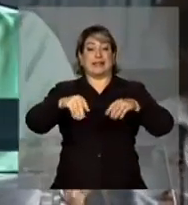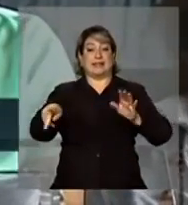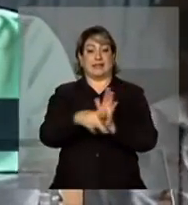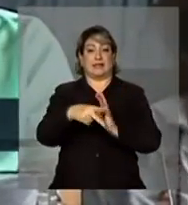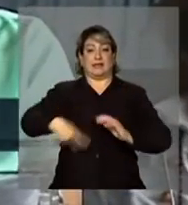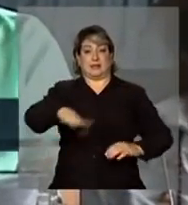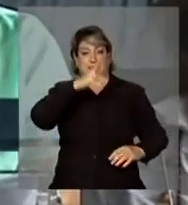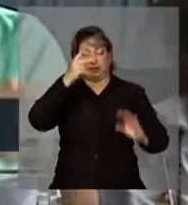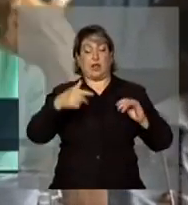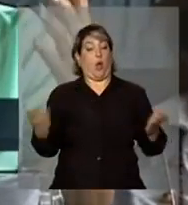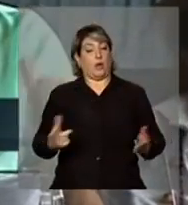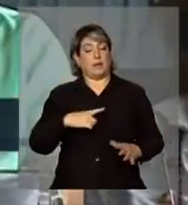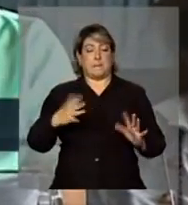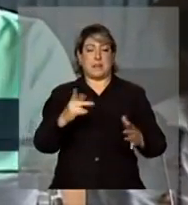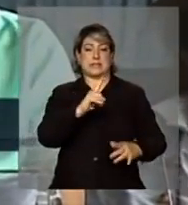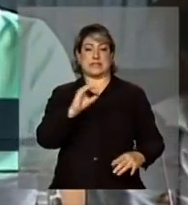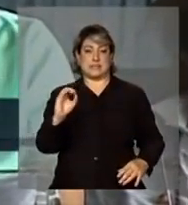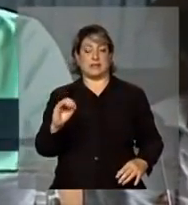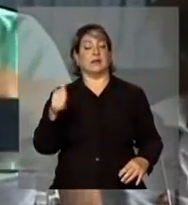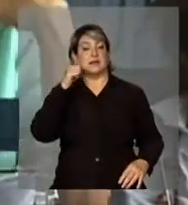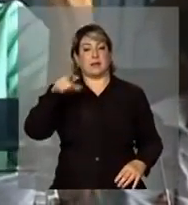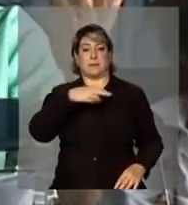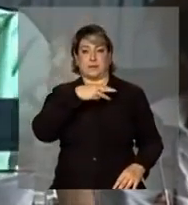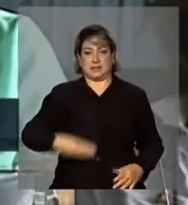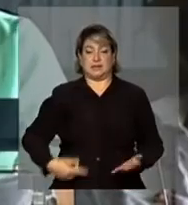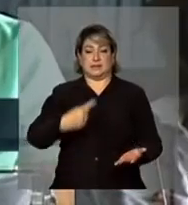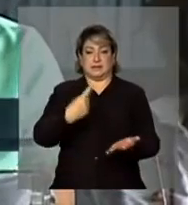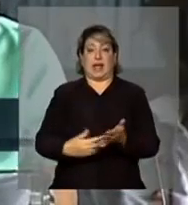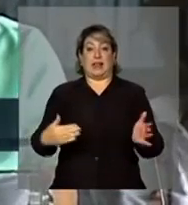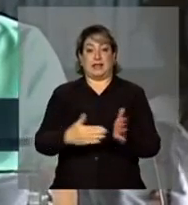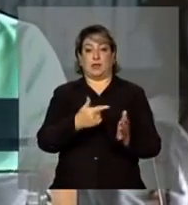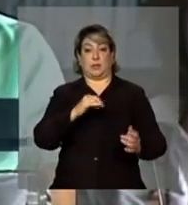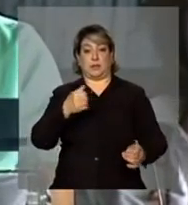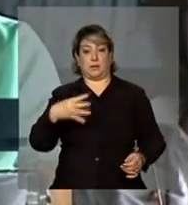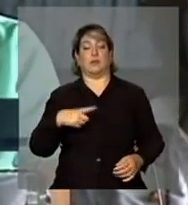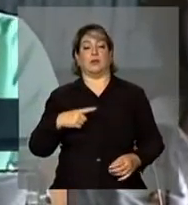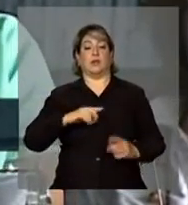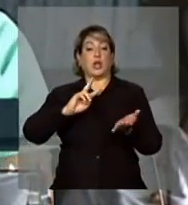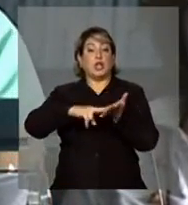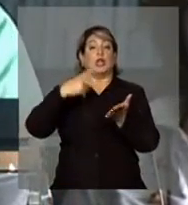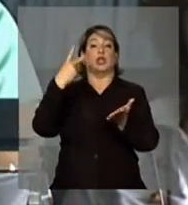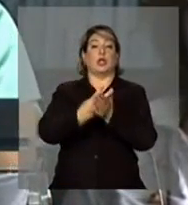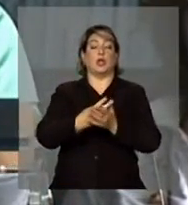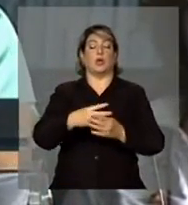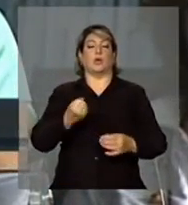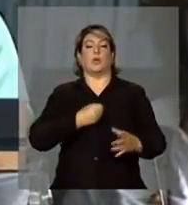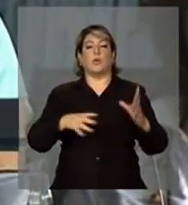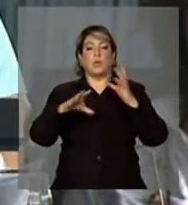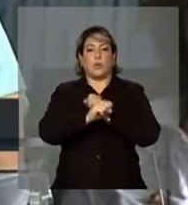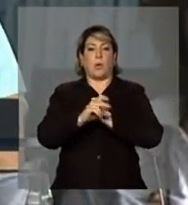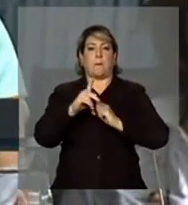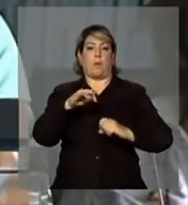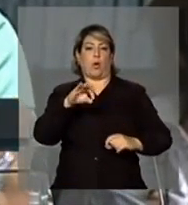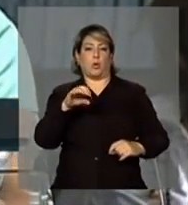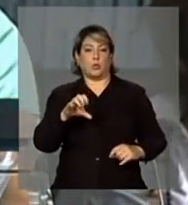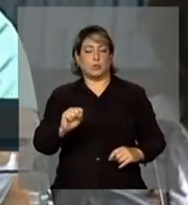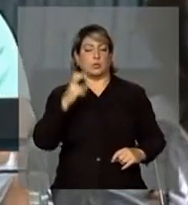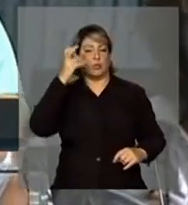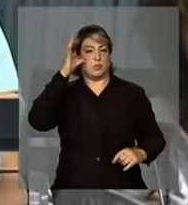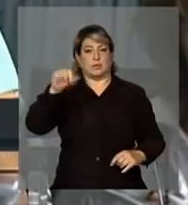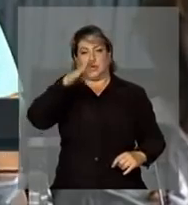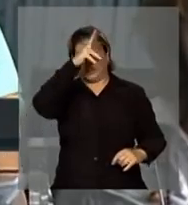em torno de 100 e o compromisso da ministra é, até o mandato, dobrar o número de pontos indígenas. Então, eu gostaria de terminar dizendo